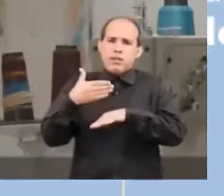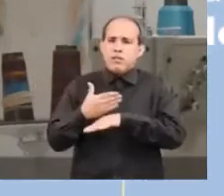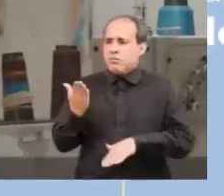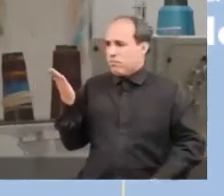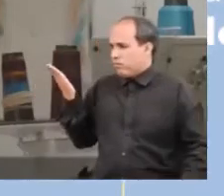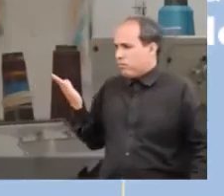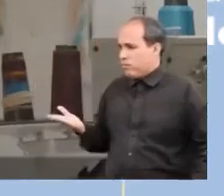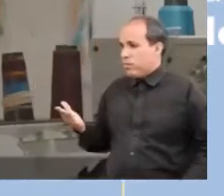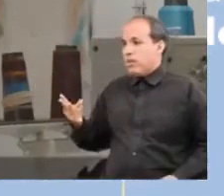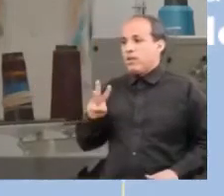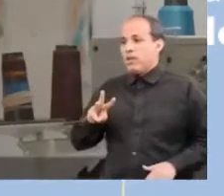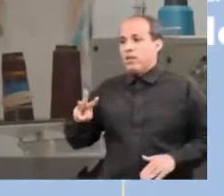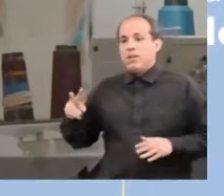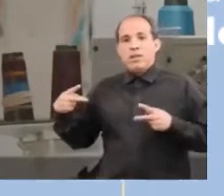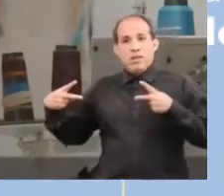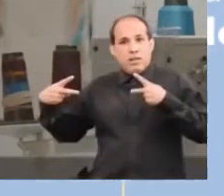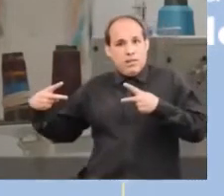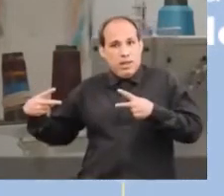do site